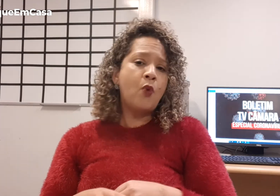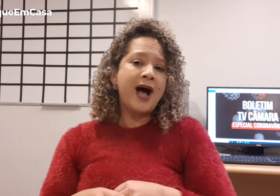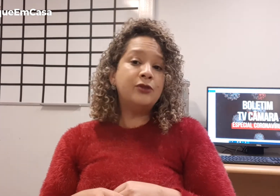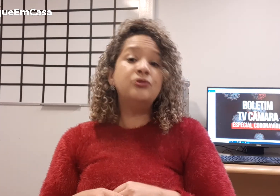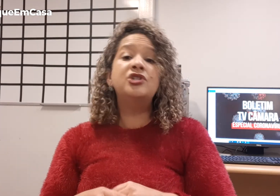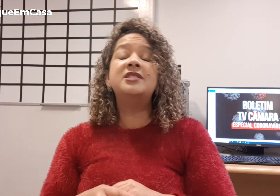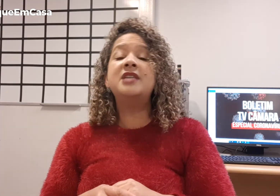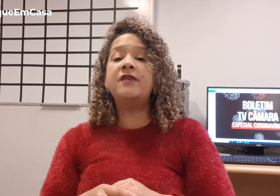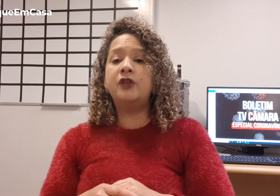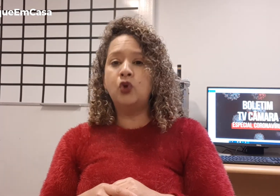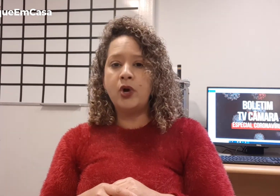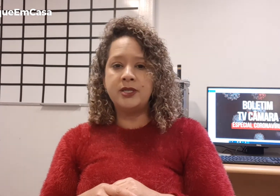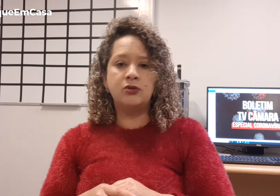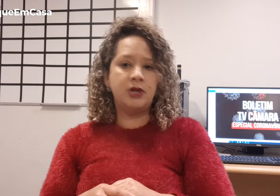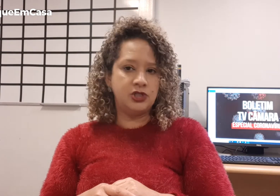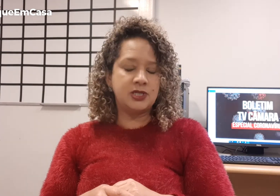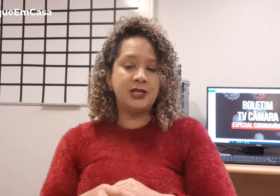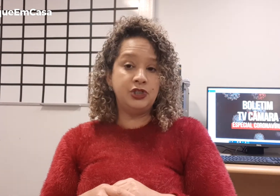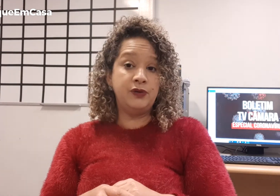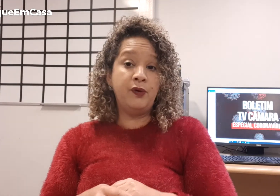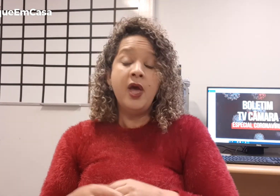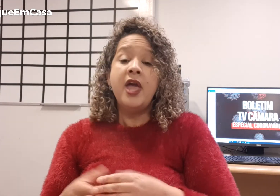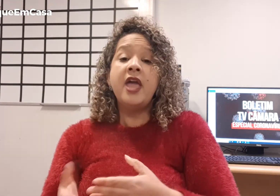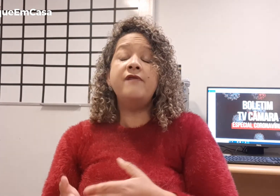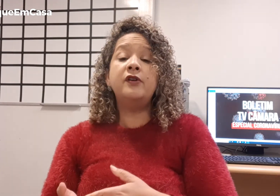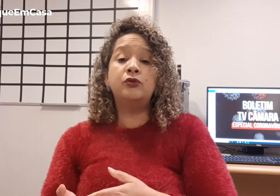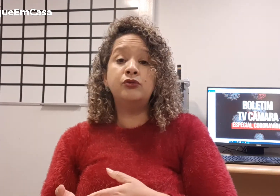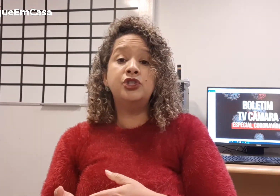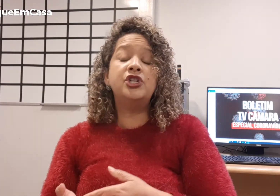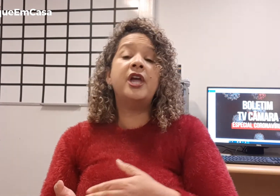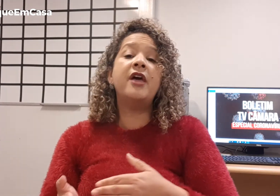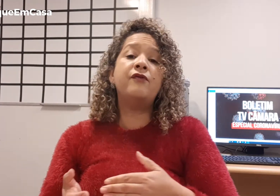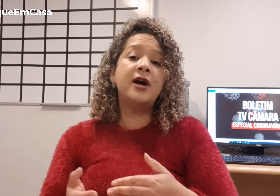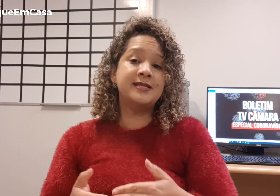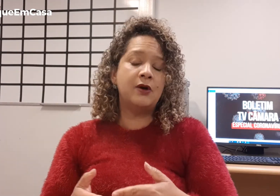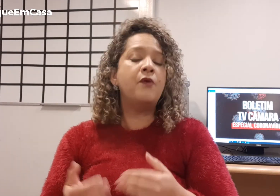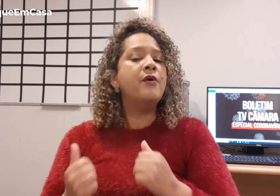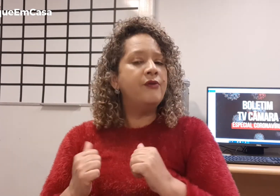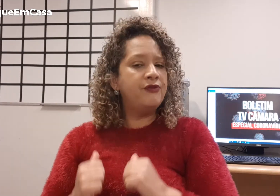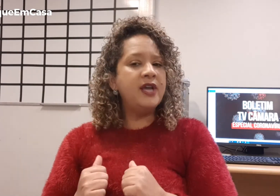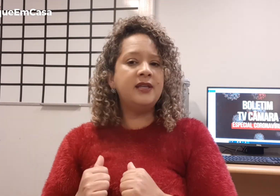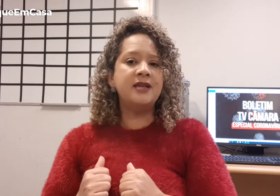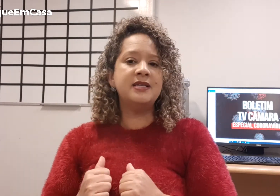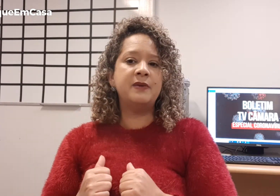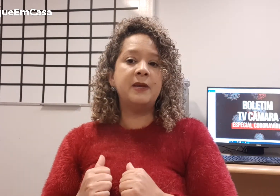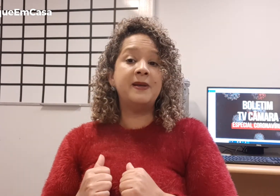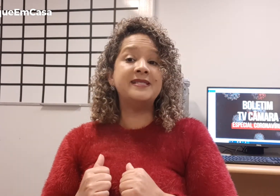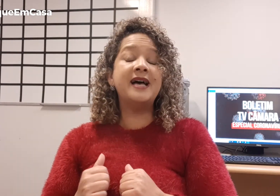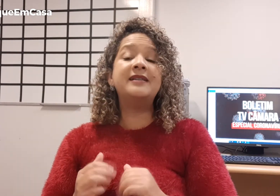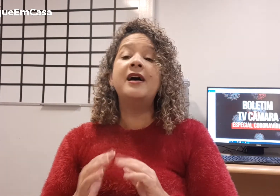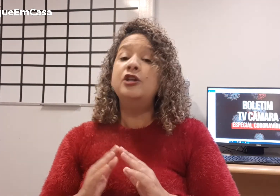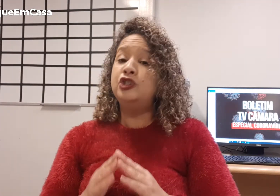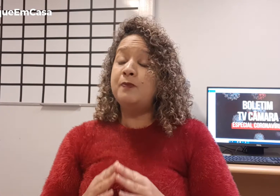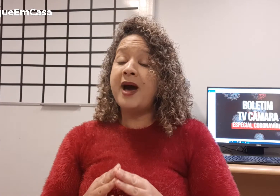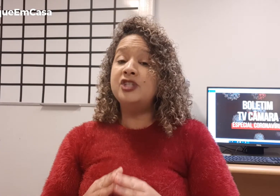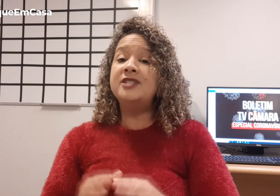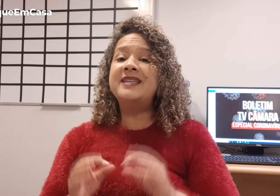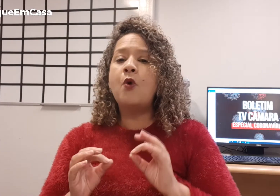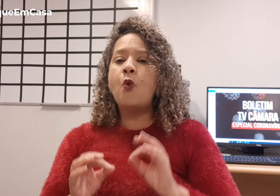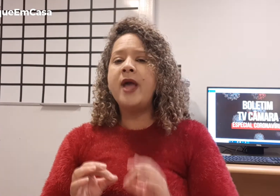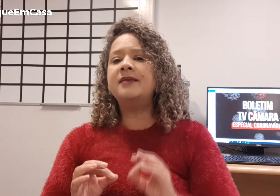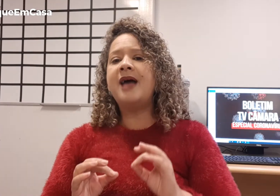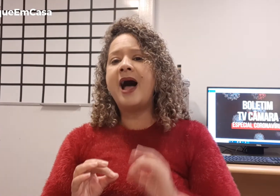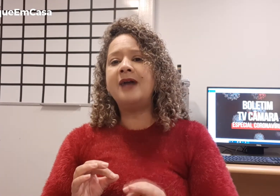do quadro de servidores do Legislativo em virtude de revogação feita na semana passada de mais